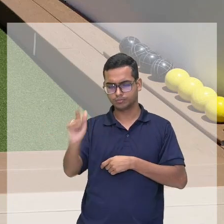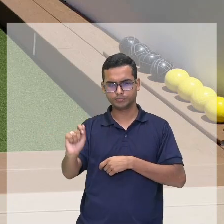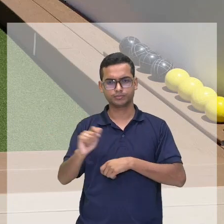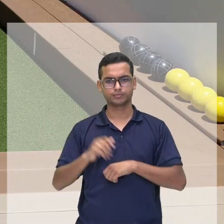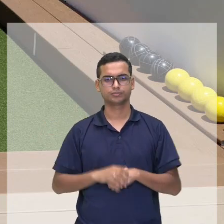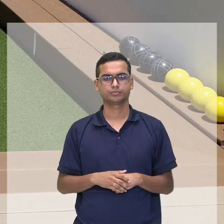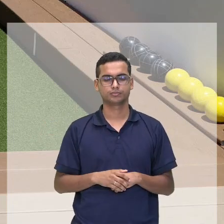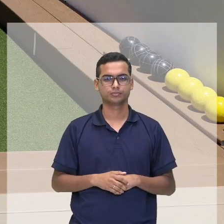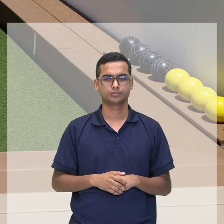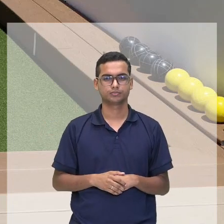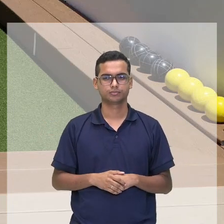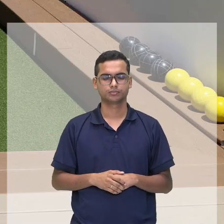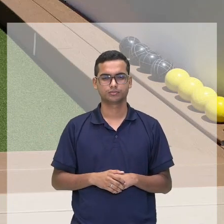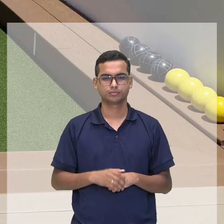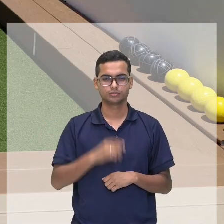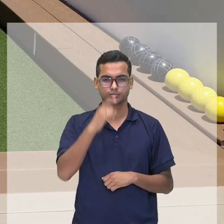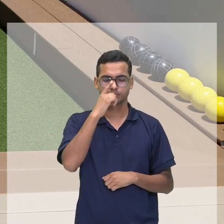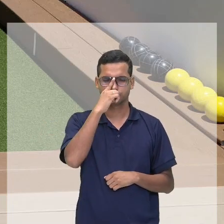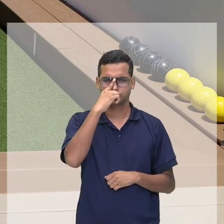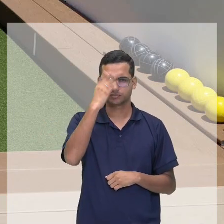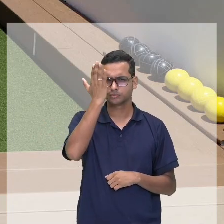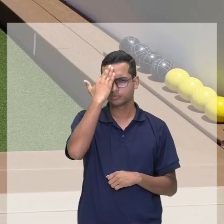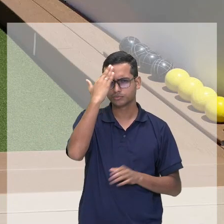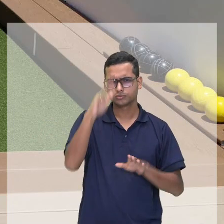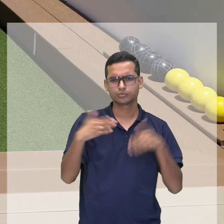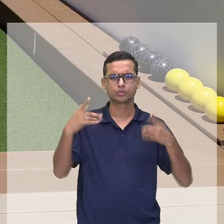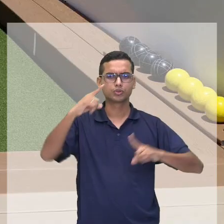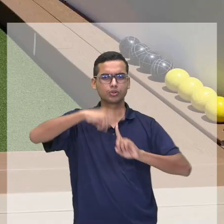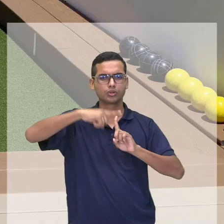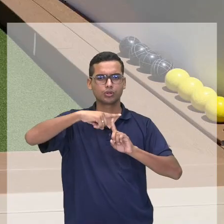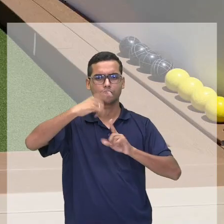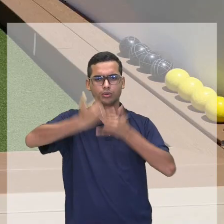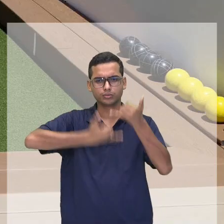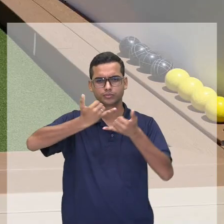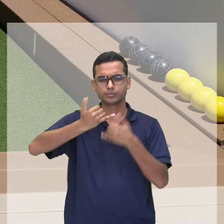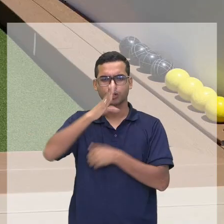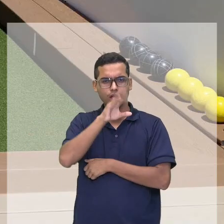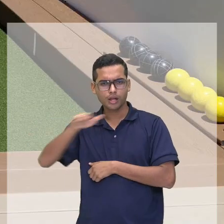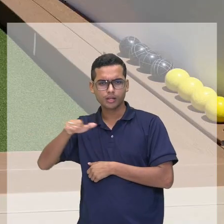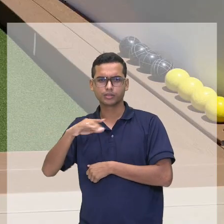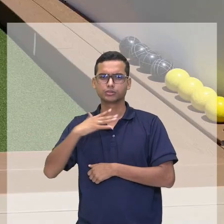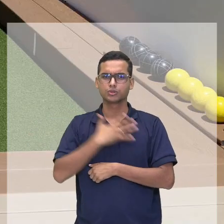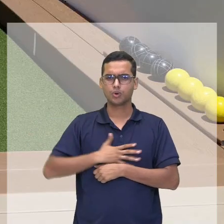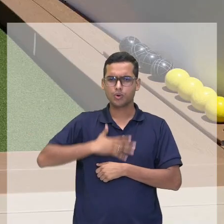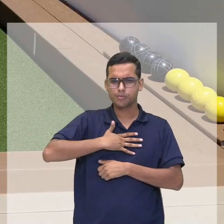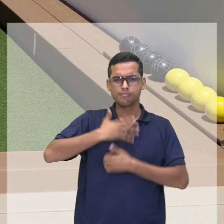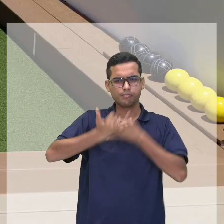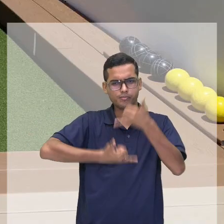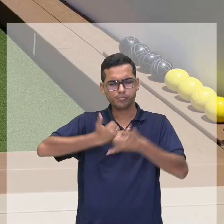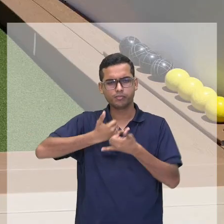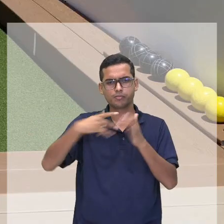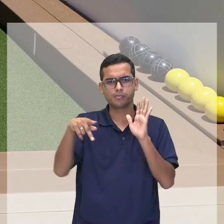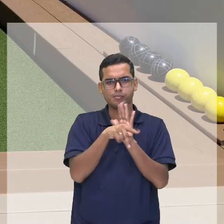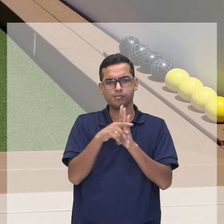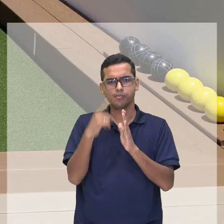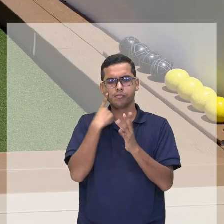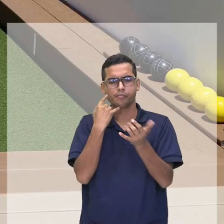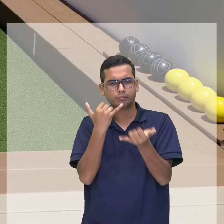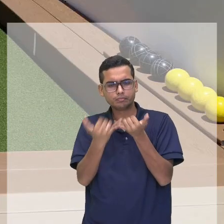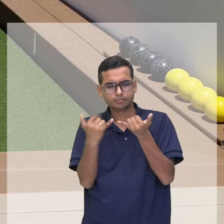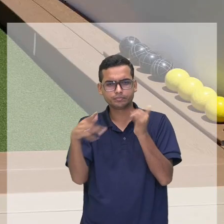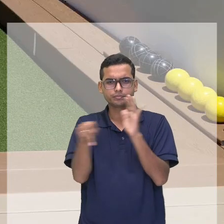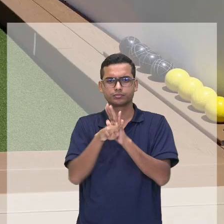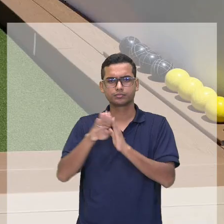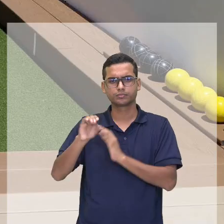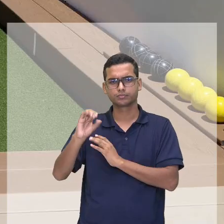Sabe outro tipo de brincadeira que as crianças costumam jogar que se assemelha muito à